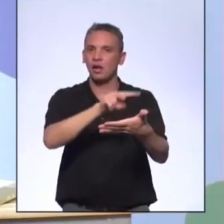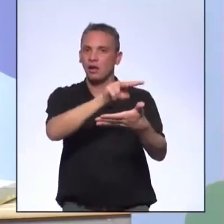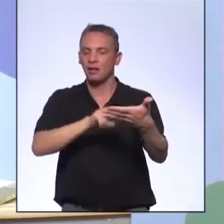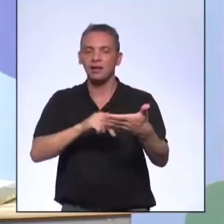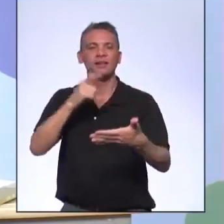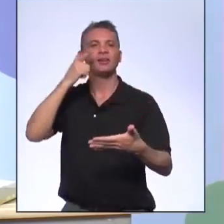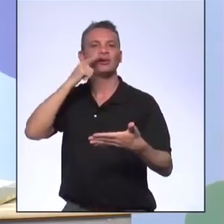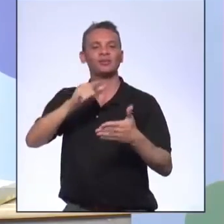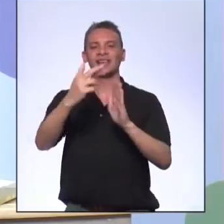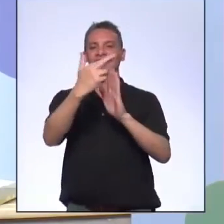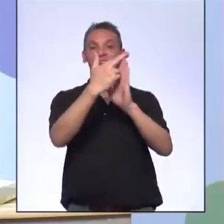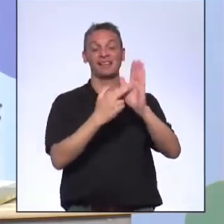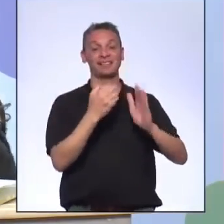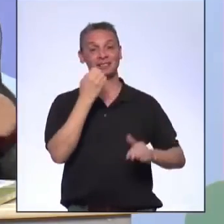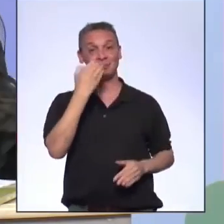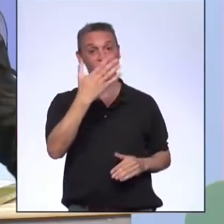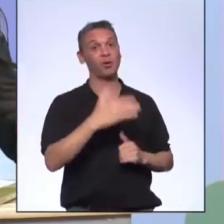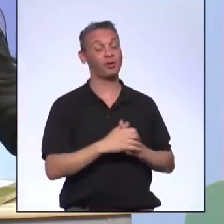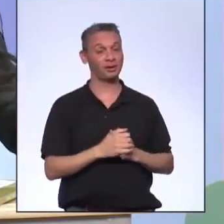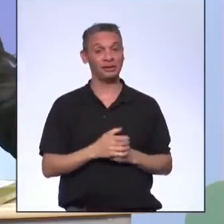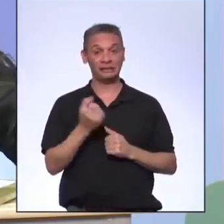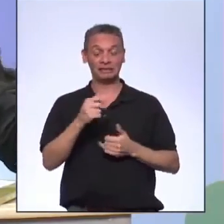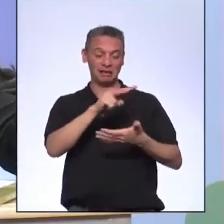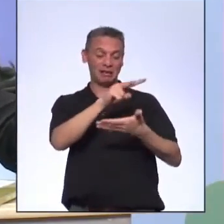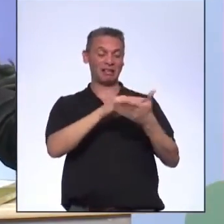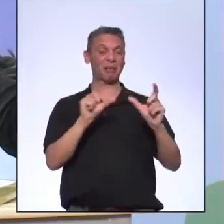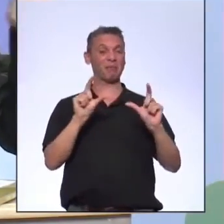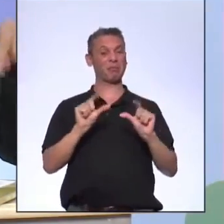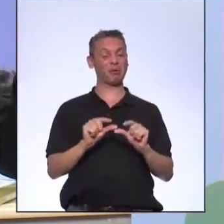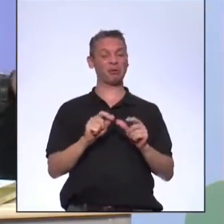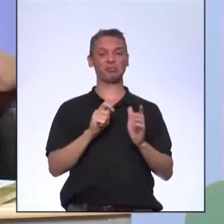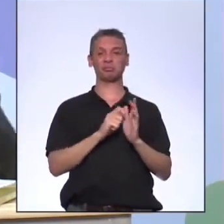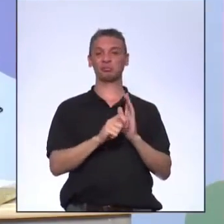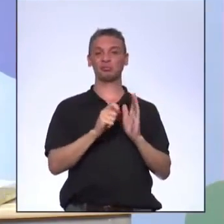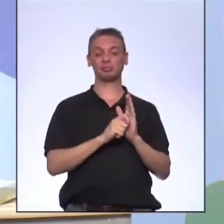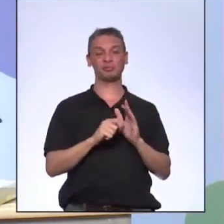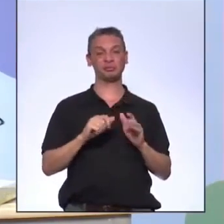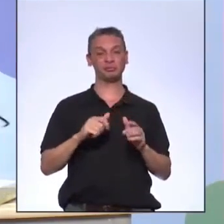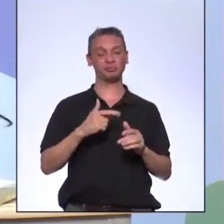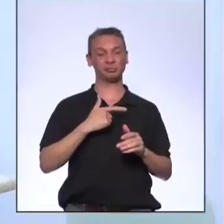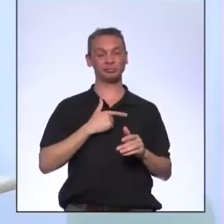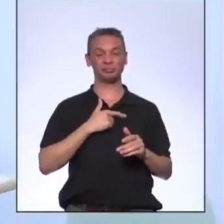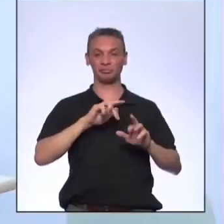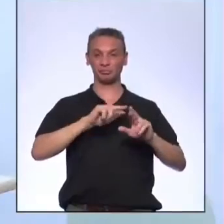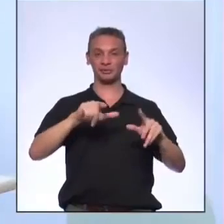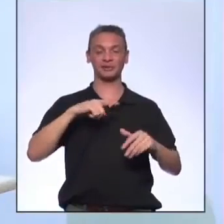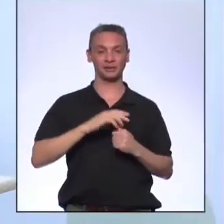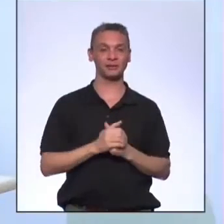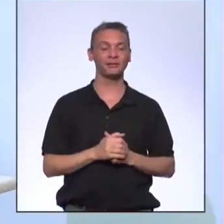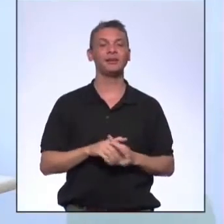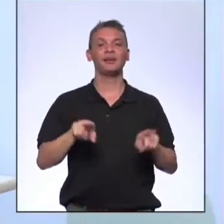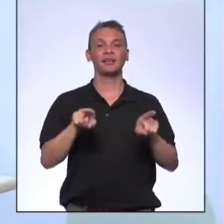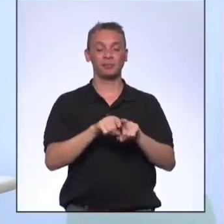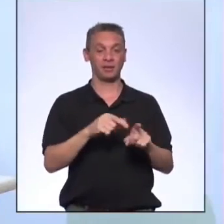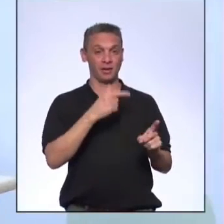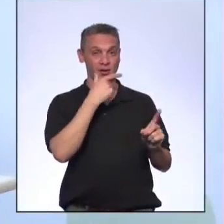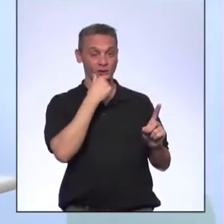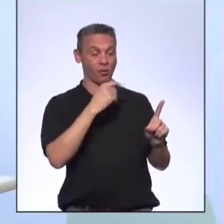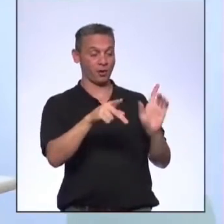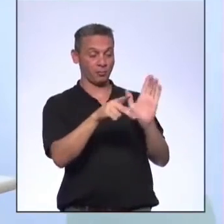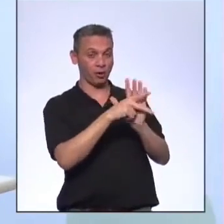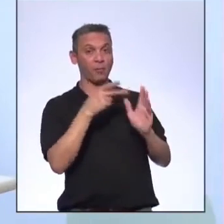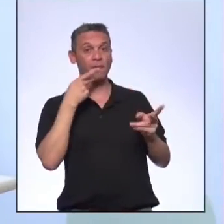redação. Quanto menos você ler, sua escrita vai mostrar isso. Também que é você legal, não lê. Também né? é legal, autor tal afirma, o